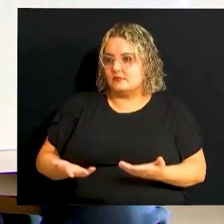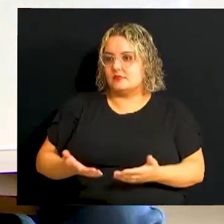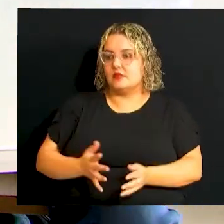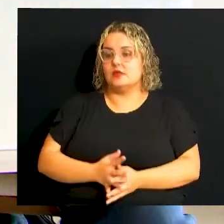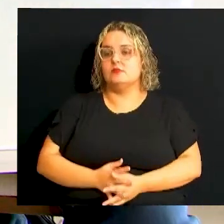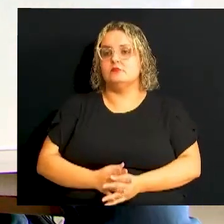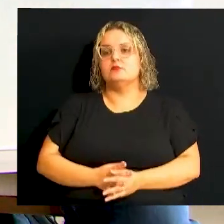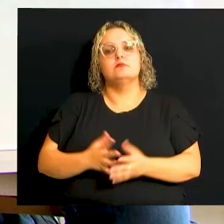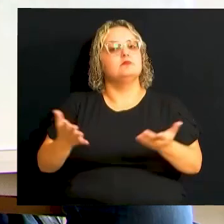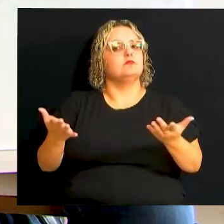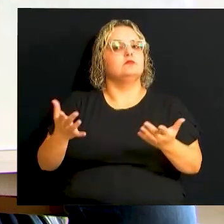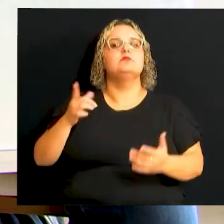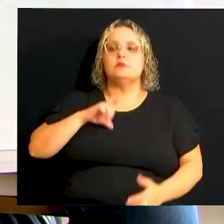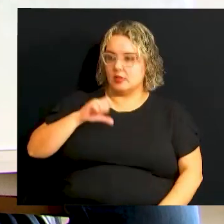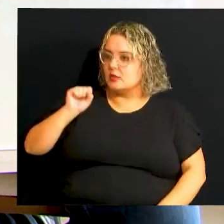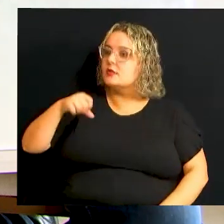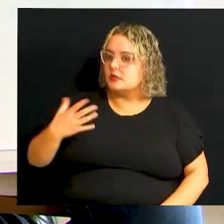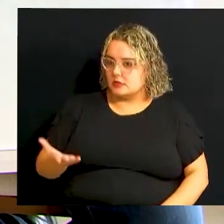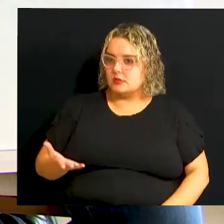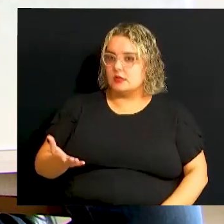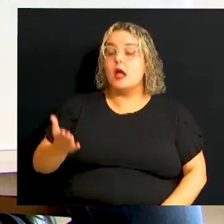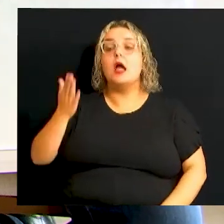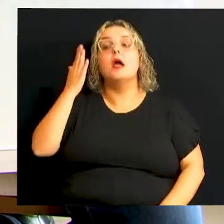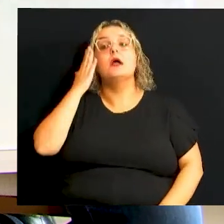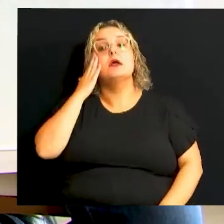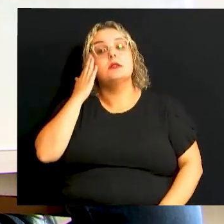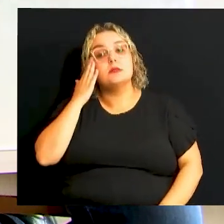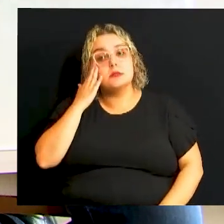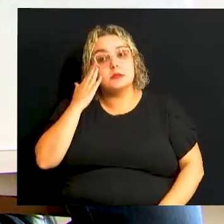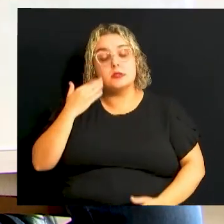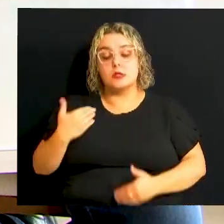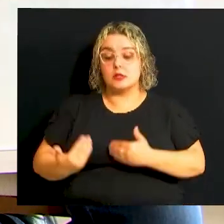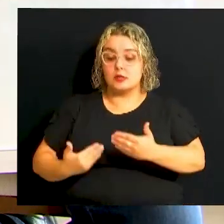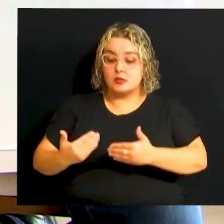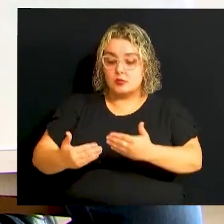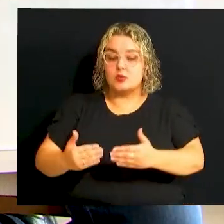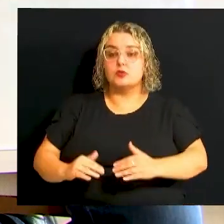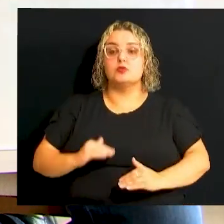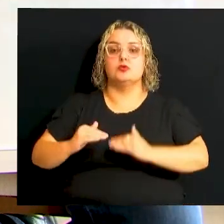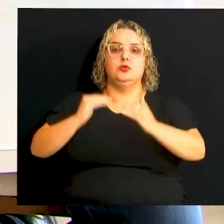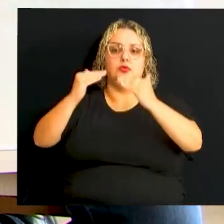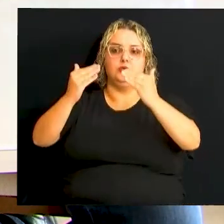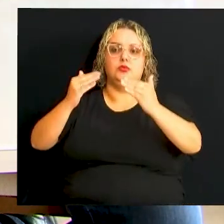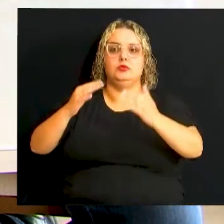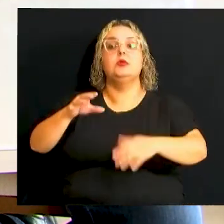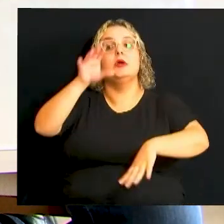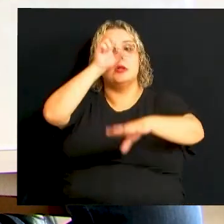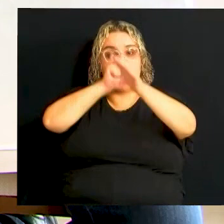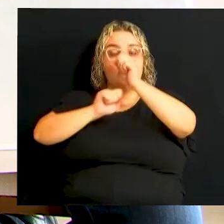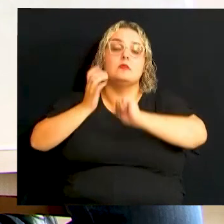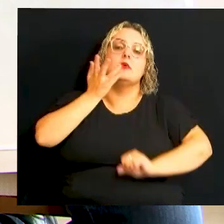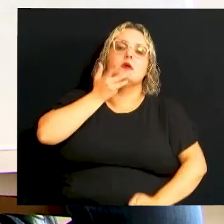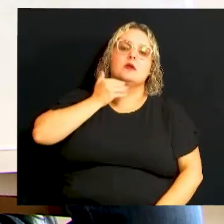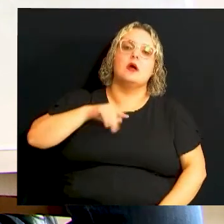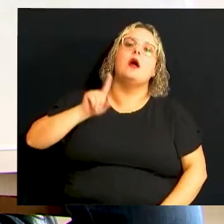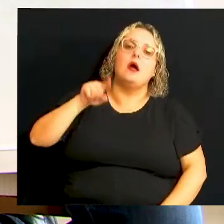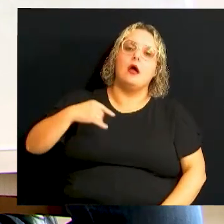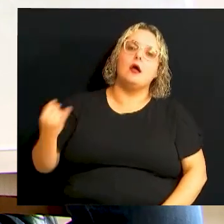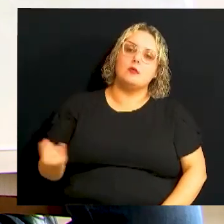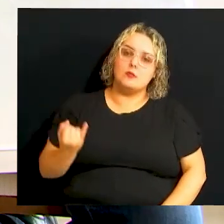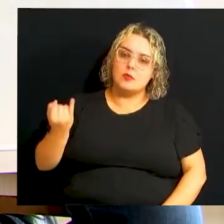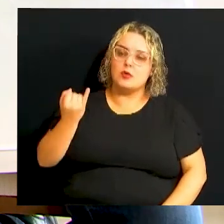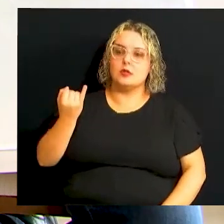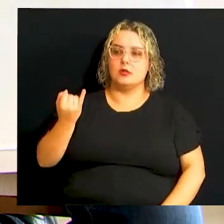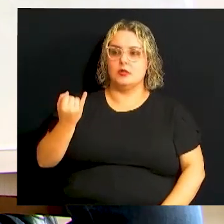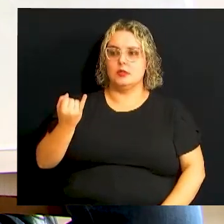quadro? Cara, tenho sim. Entender esse processo do desenvolvimento e da aprendizagem da criança